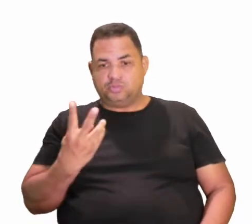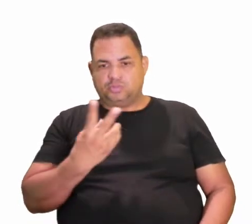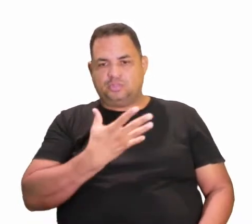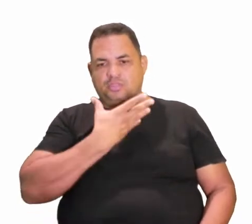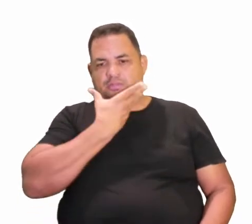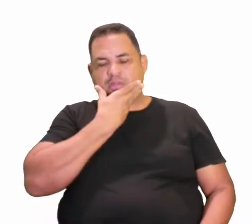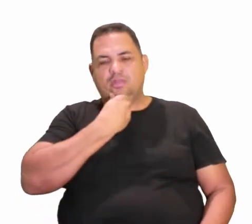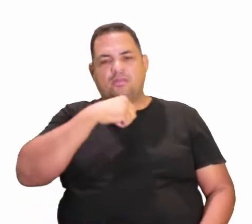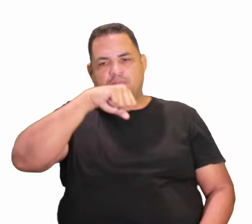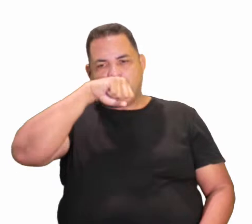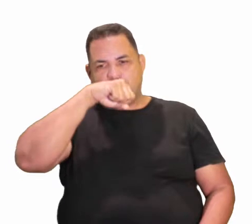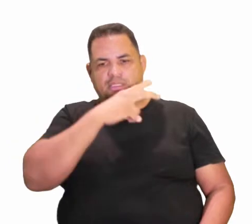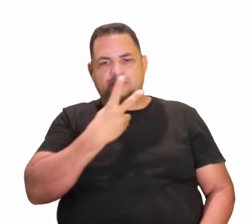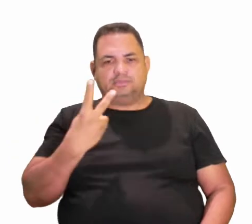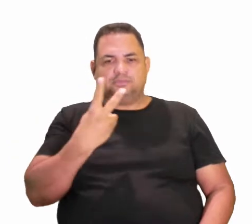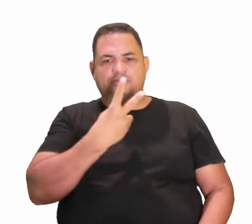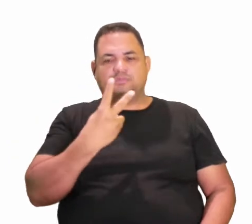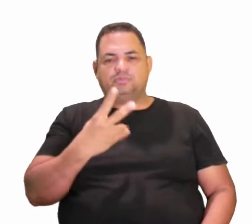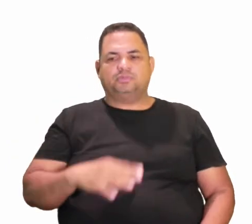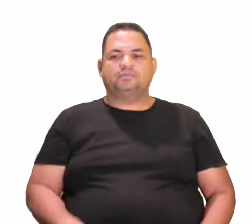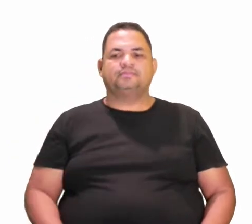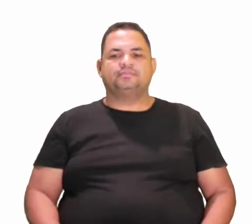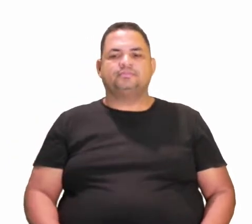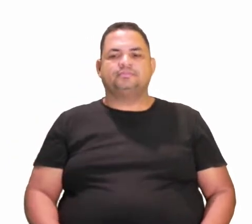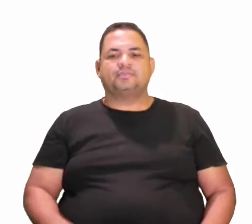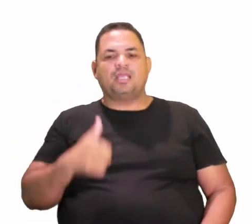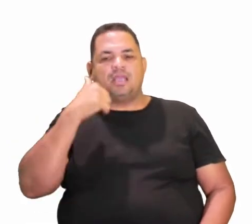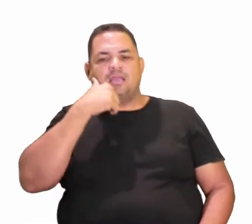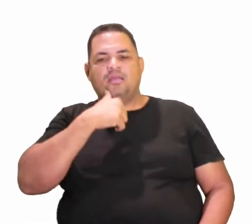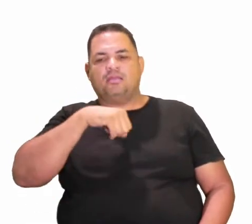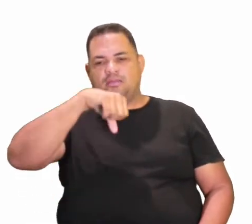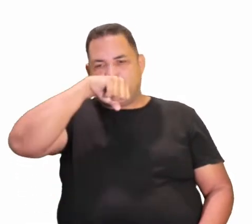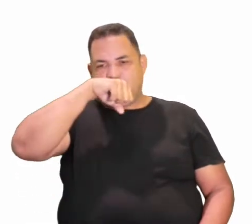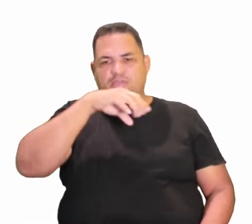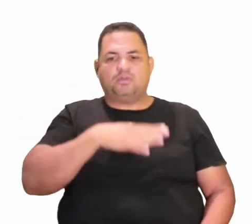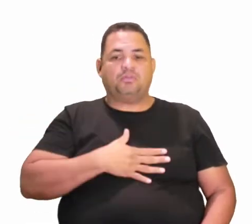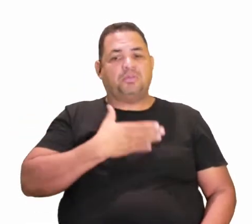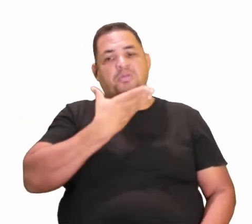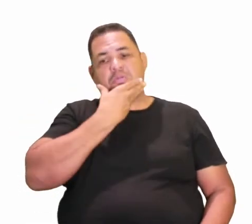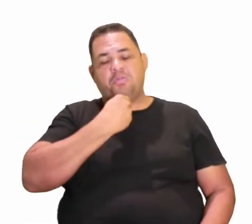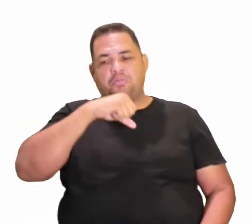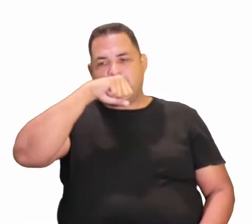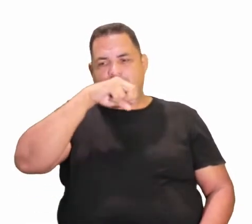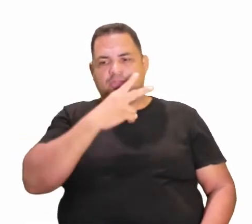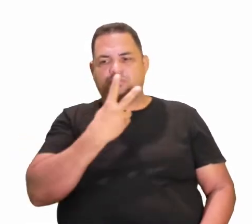pais. Parents. Tanto a mom quanto o daddy.